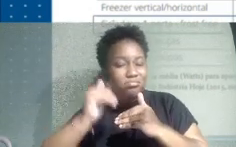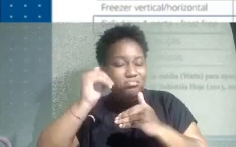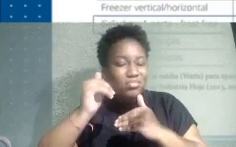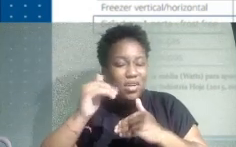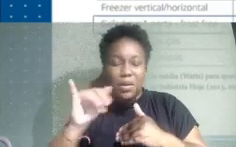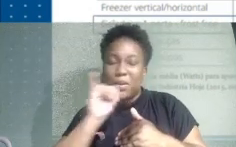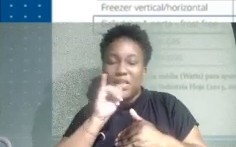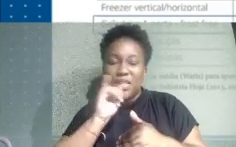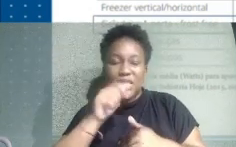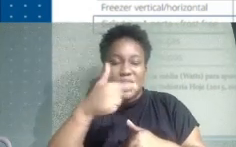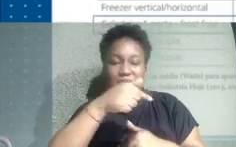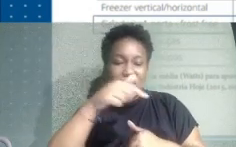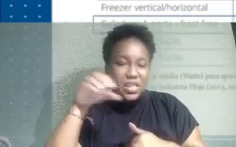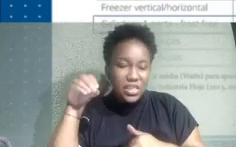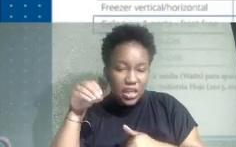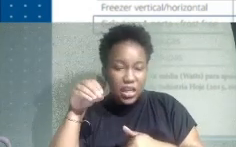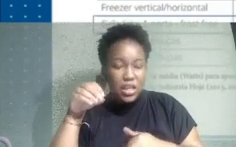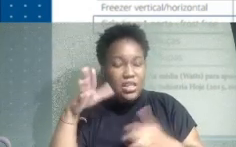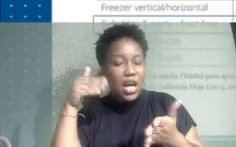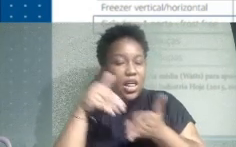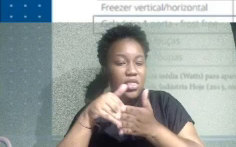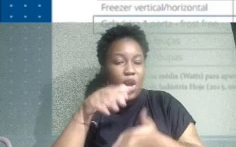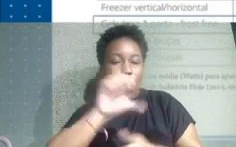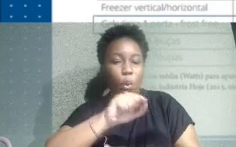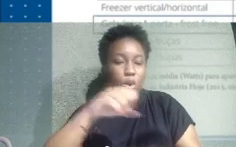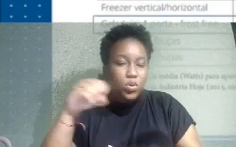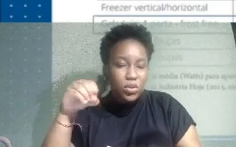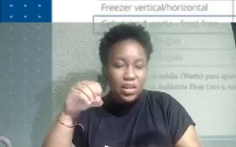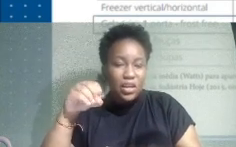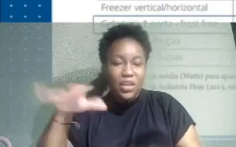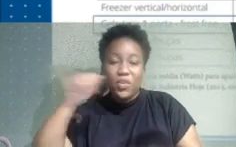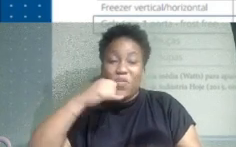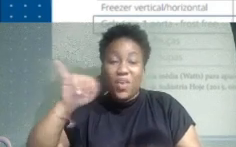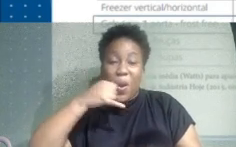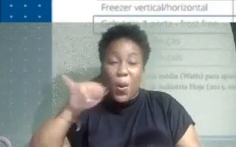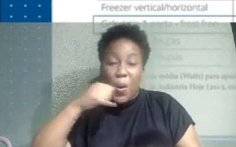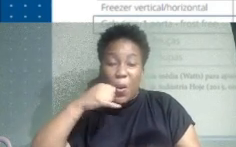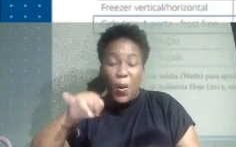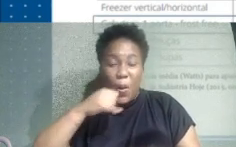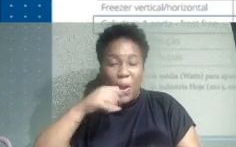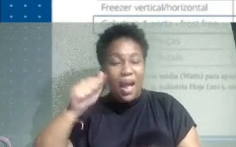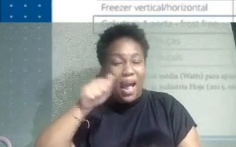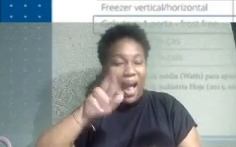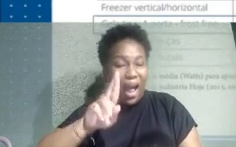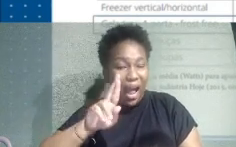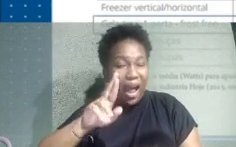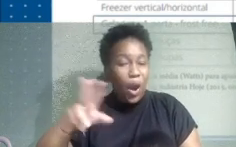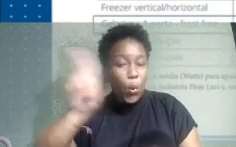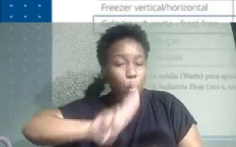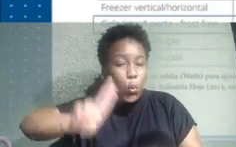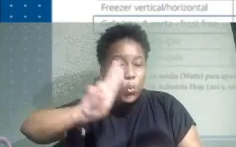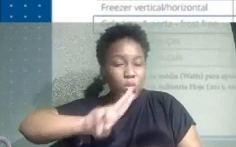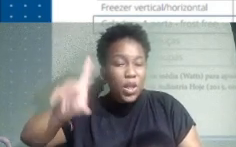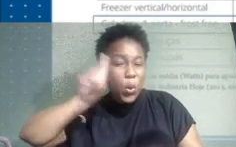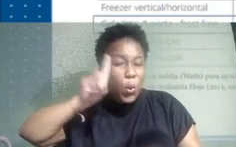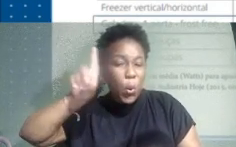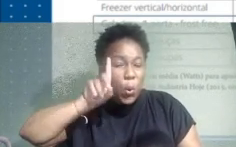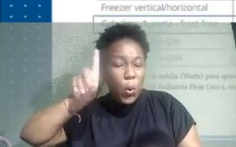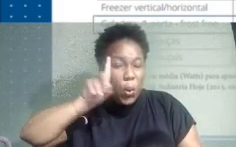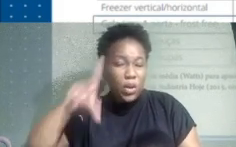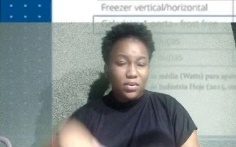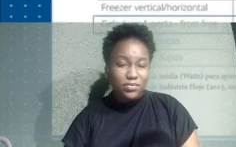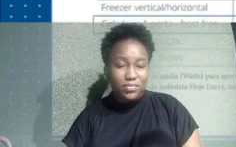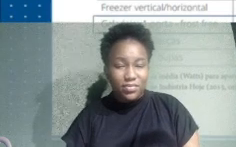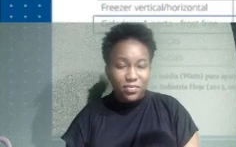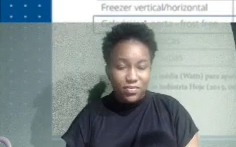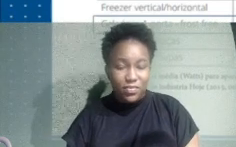potência de 700 a 800 watts, né, variando aí entre essa faixa, e o ar-condicionado for usado todo dia, olha o consumo médio mensal no final. É